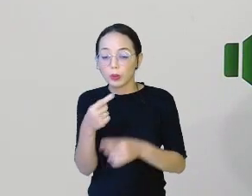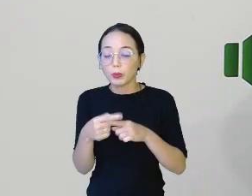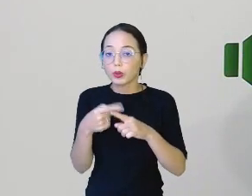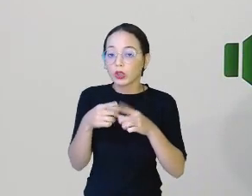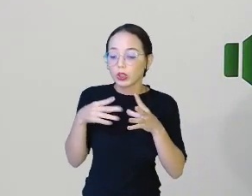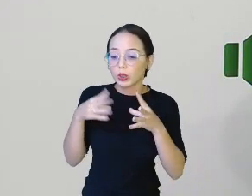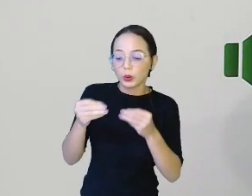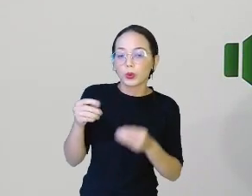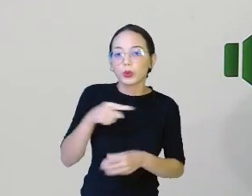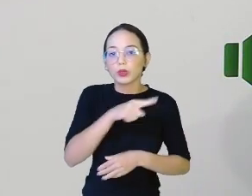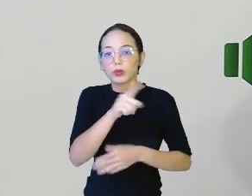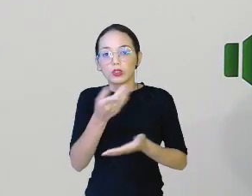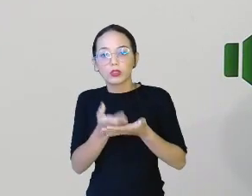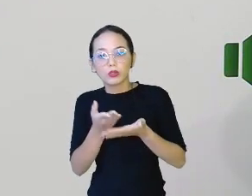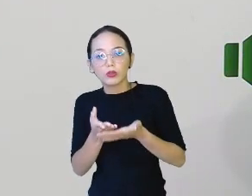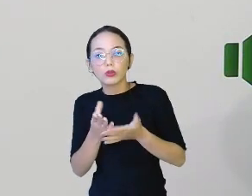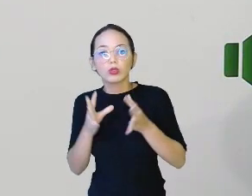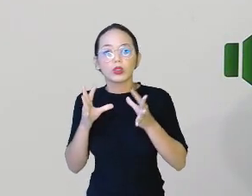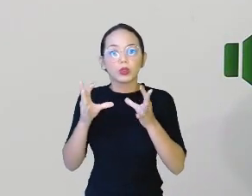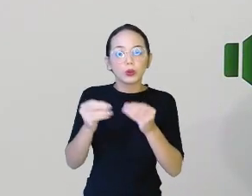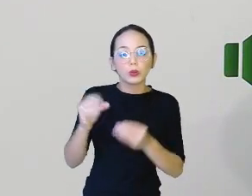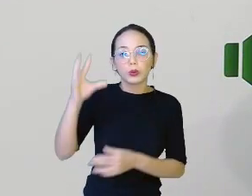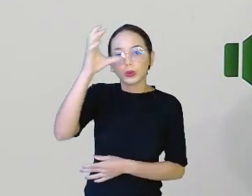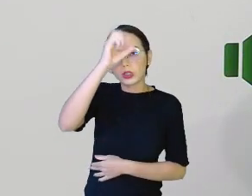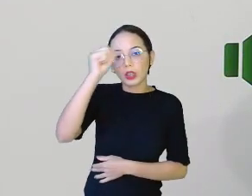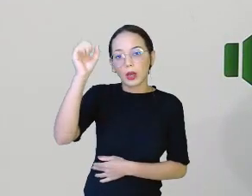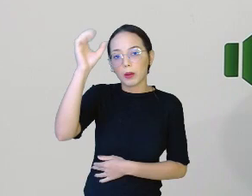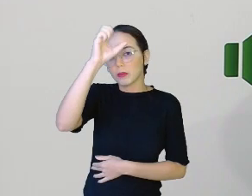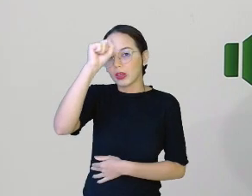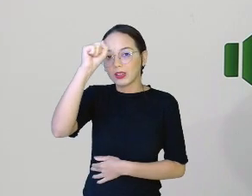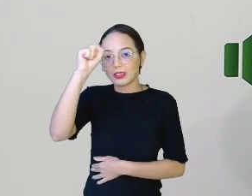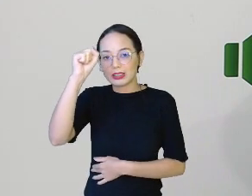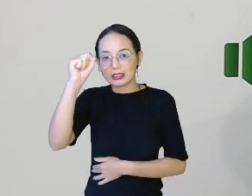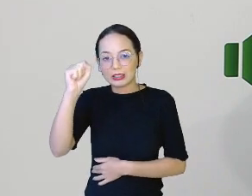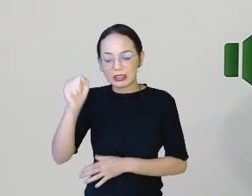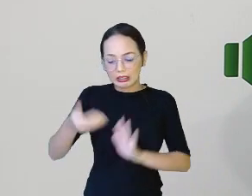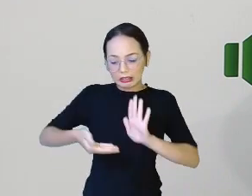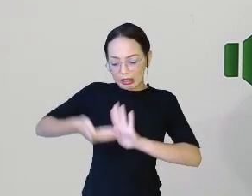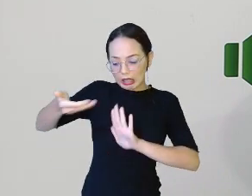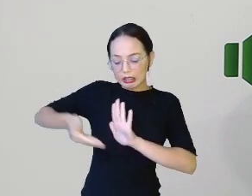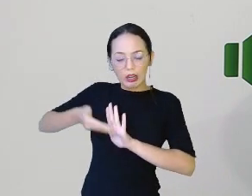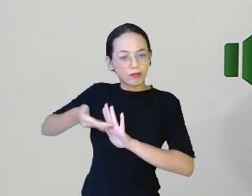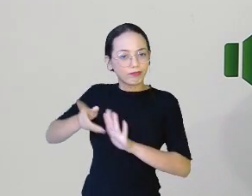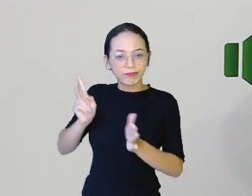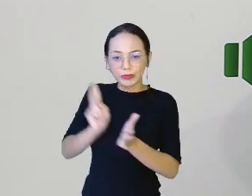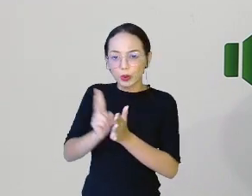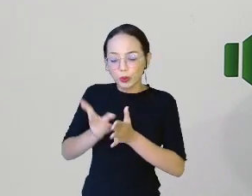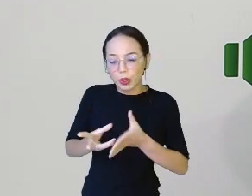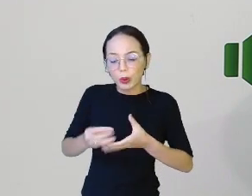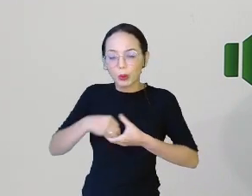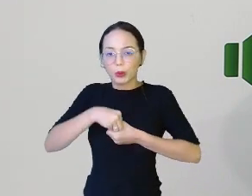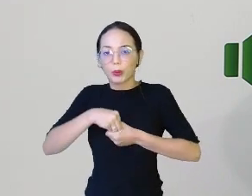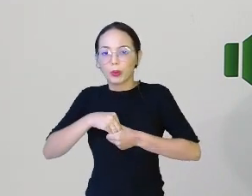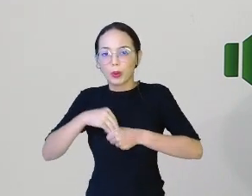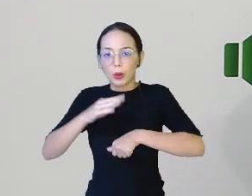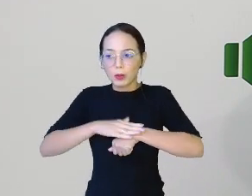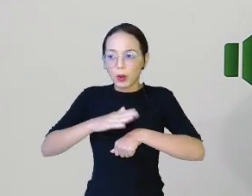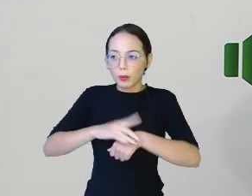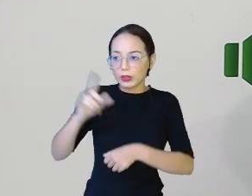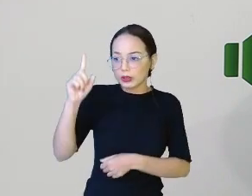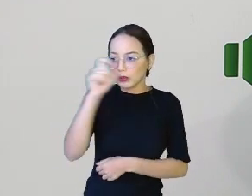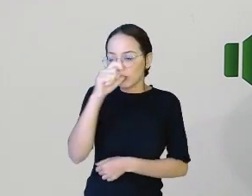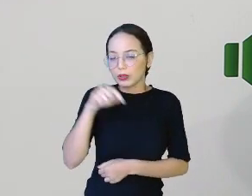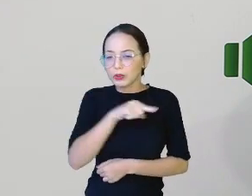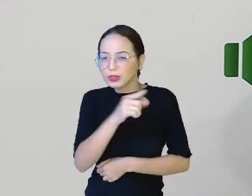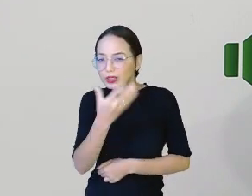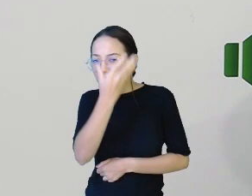você estuda, tudo que você aprende, ninguém pode tirar de você. Nenhuma situação difícil vai fazer com que você